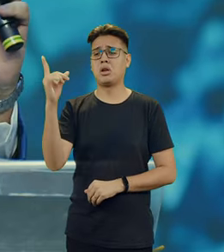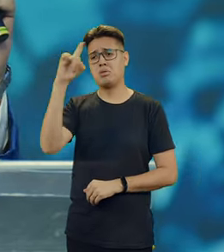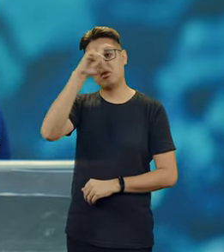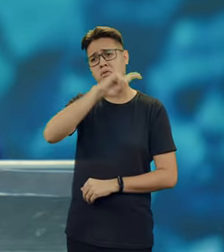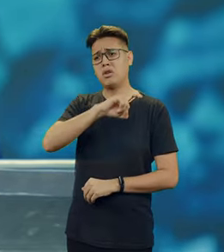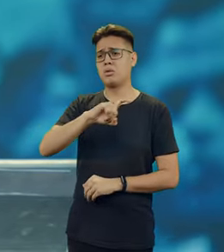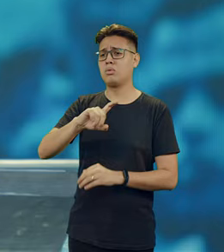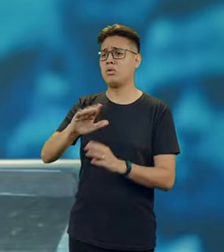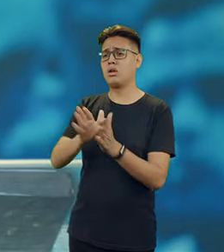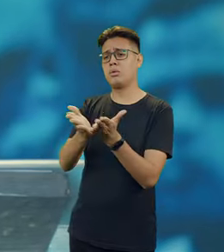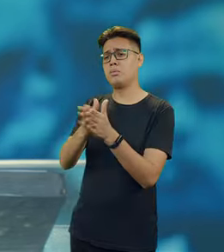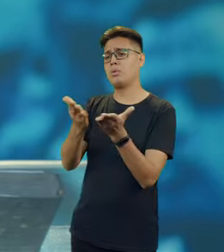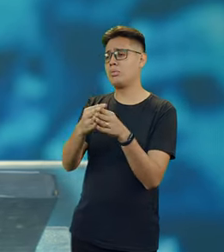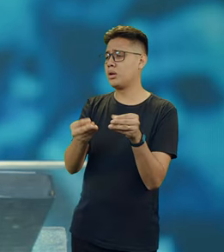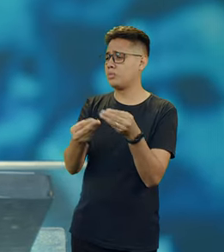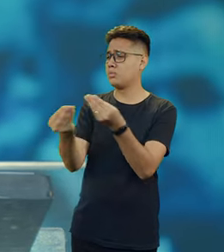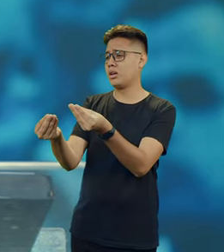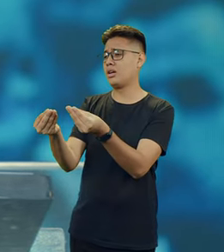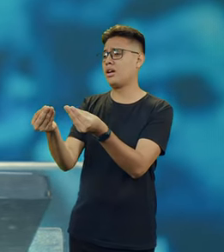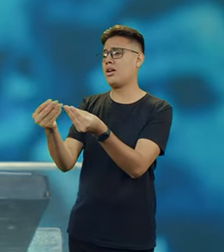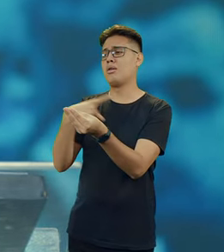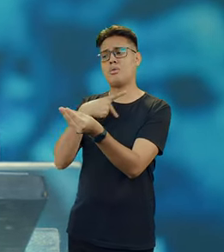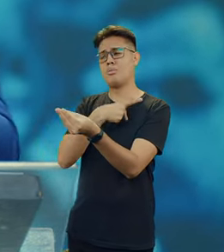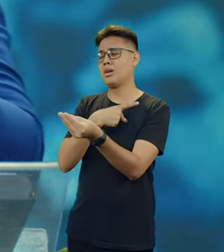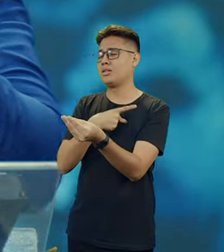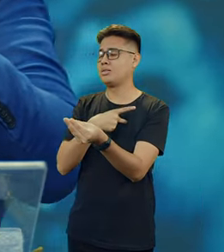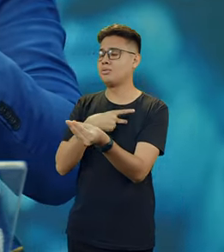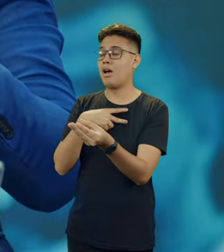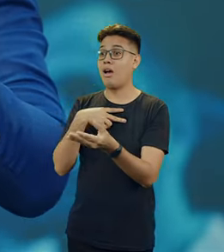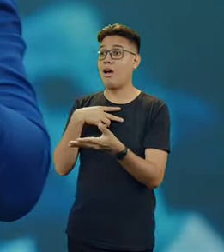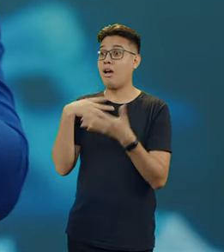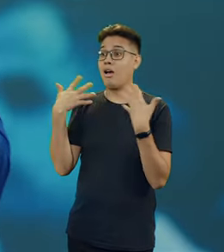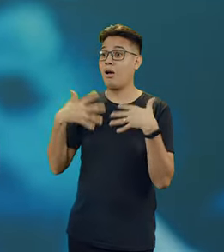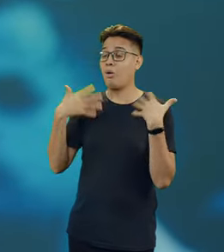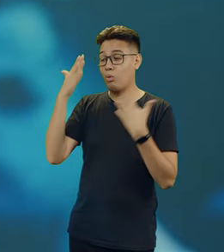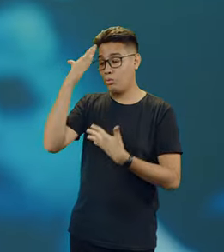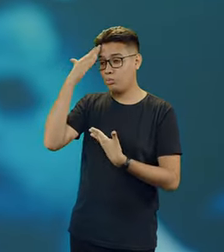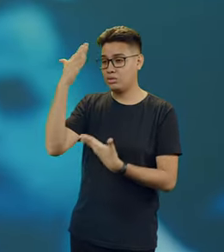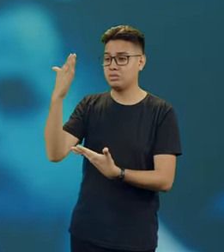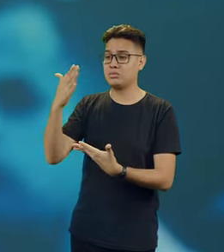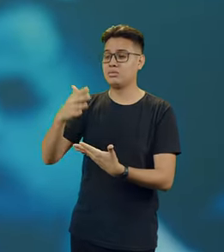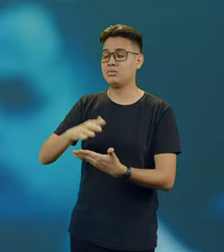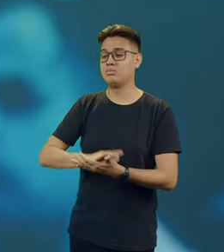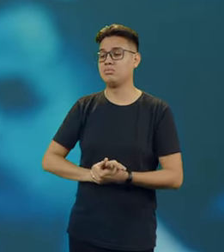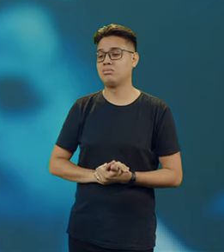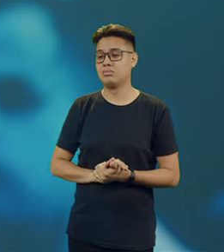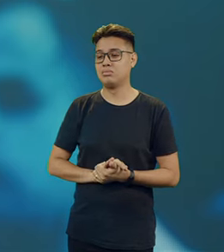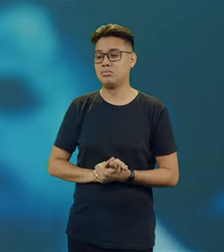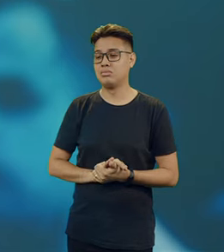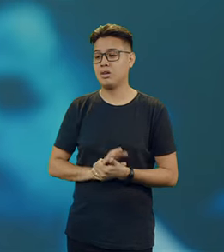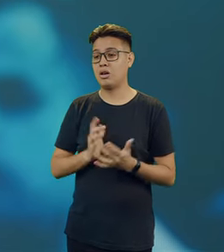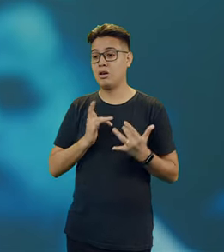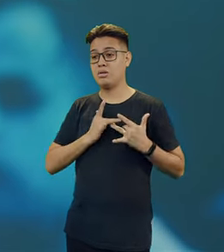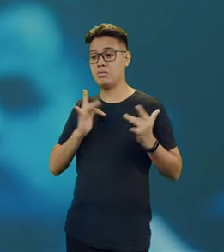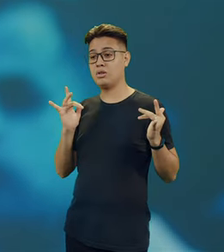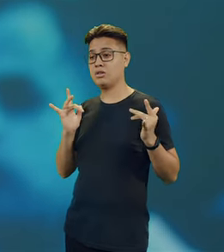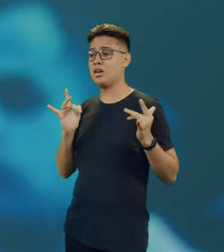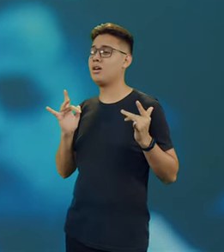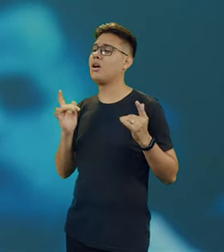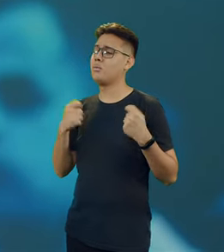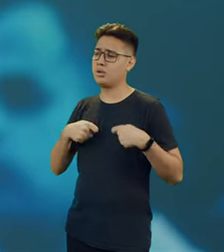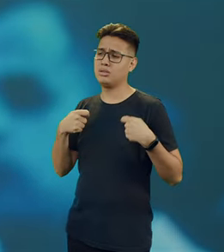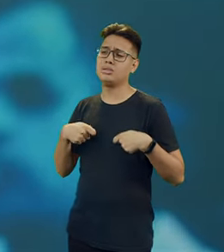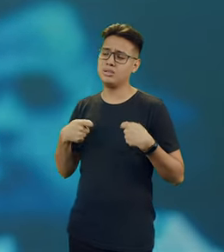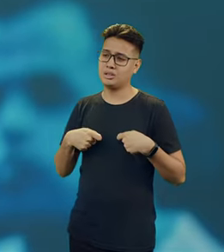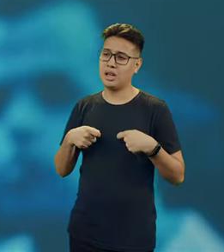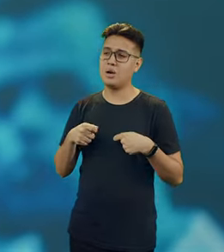levou o que tinha. A generosidade. Precisamos abrir a mão para ajudar os irmãos. Precisamos abrir